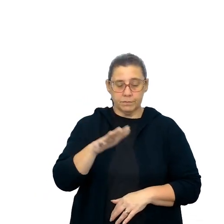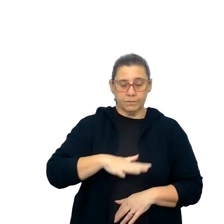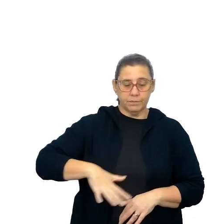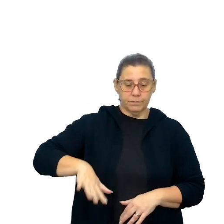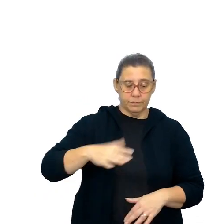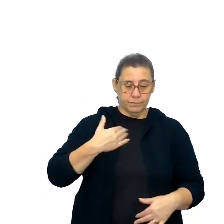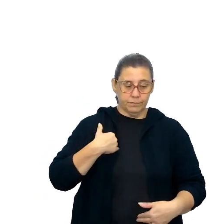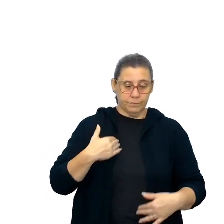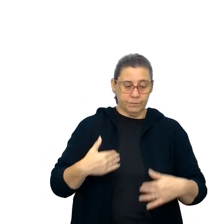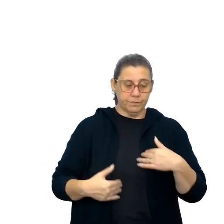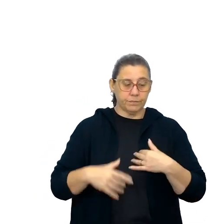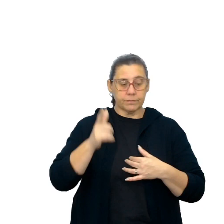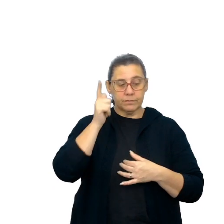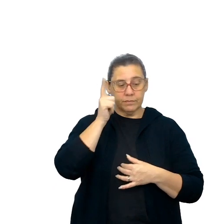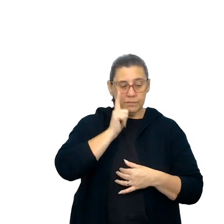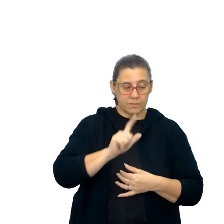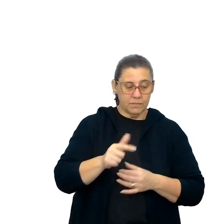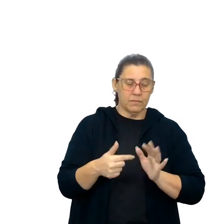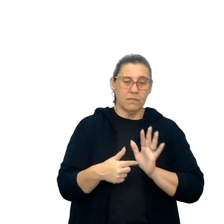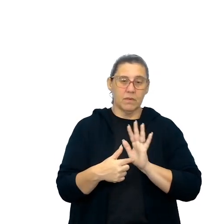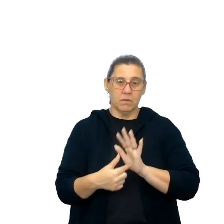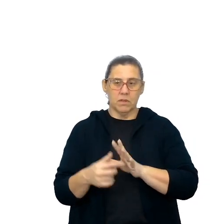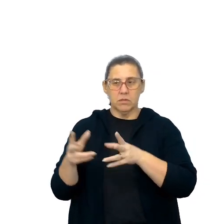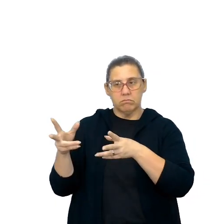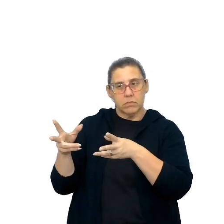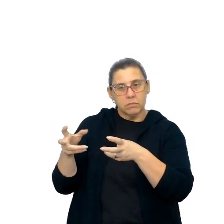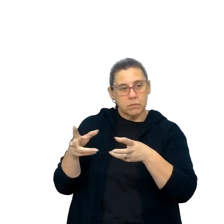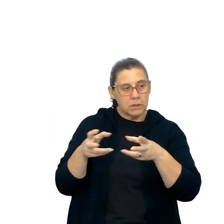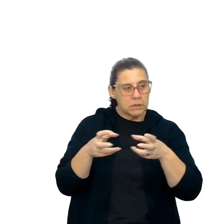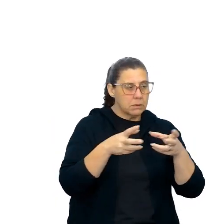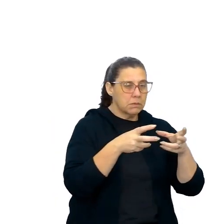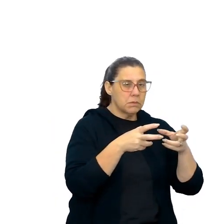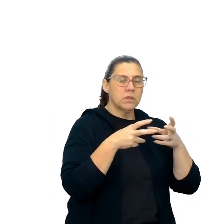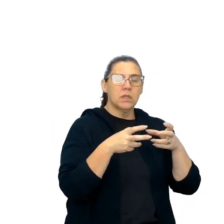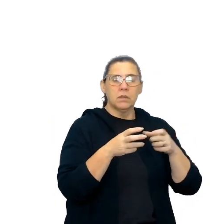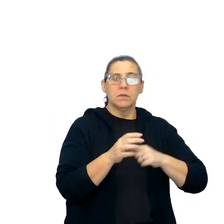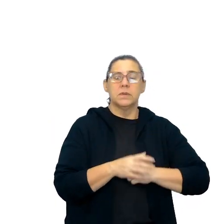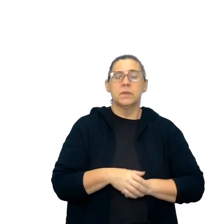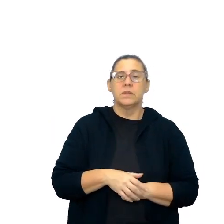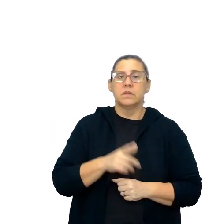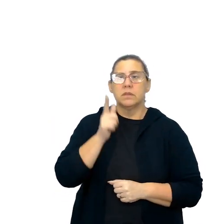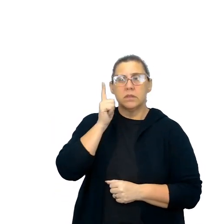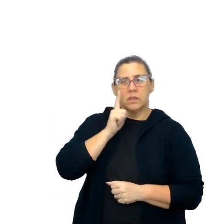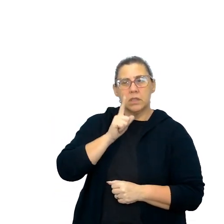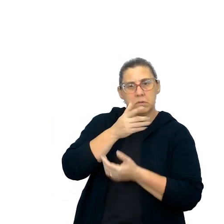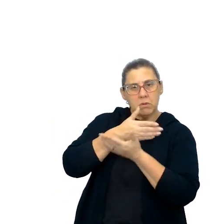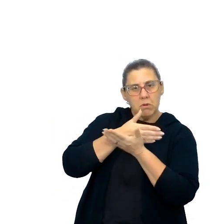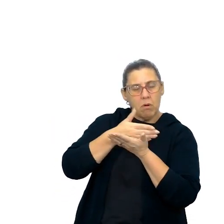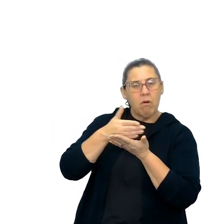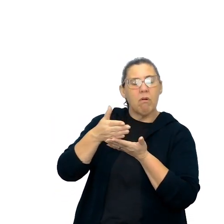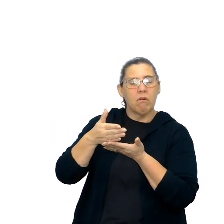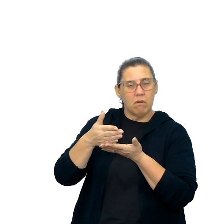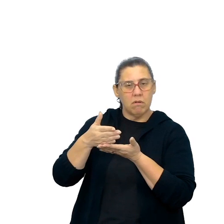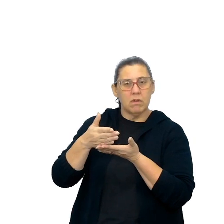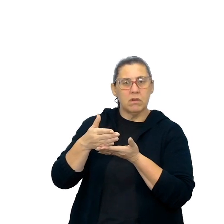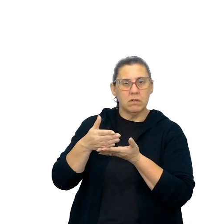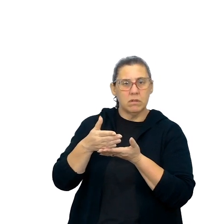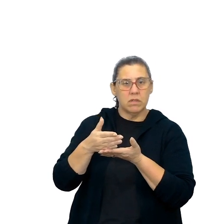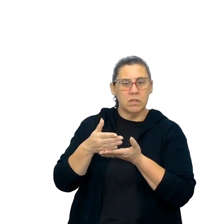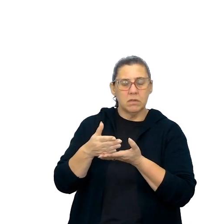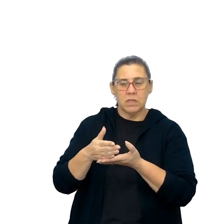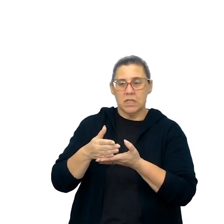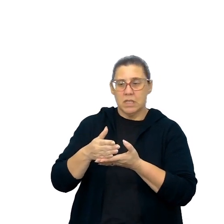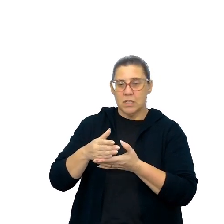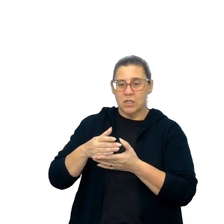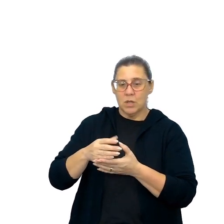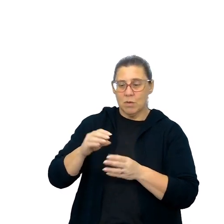nós conseguimos direcionar os nossos olhares, nós conseguimos nós iniciamos a